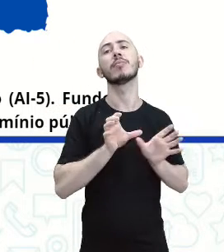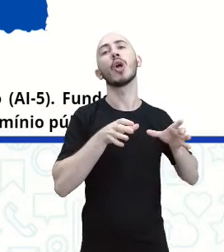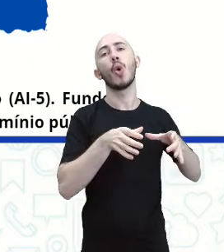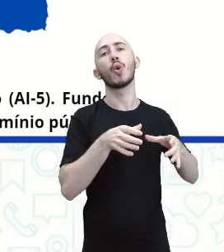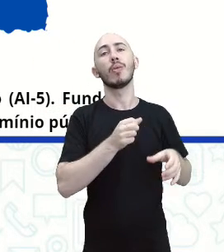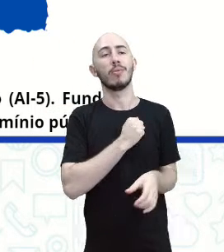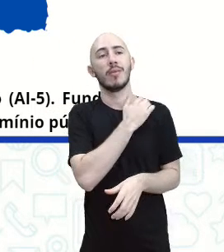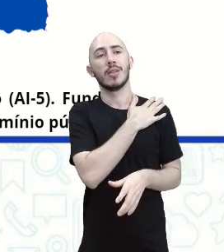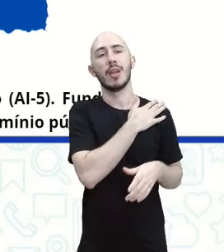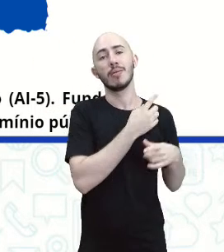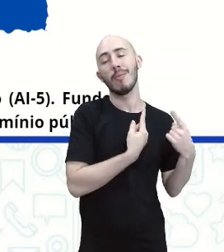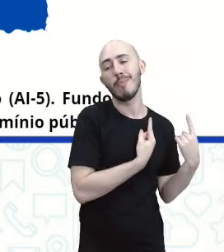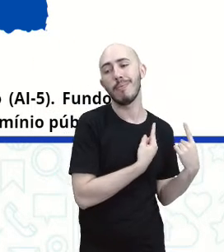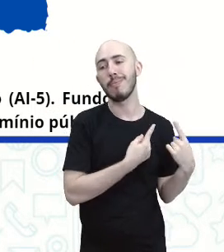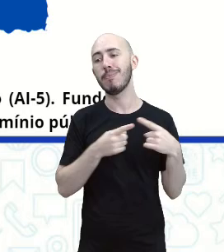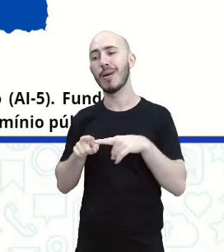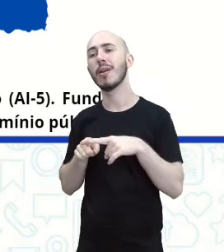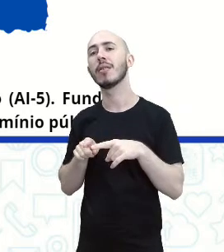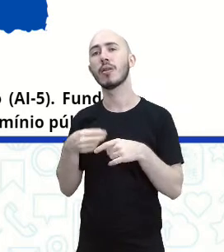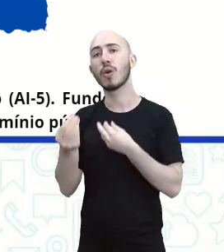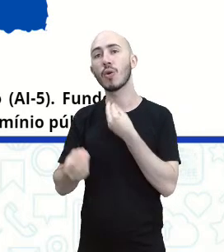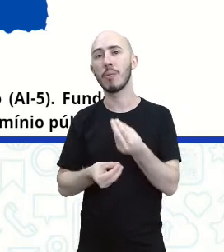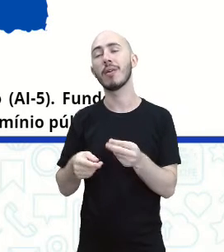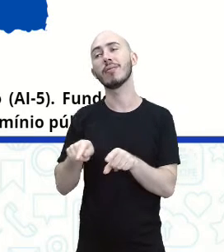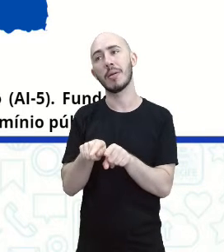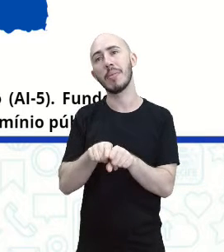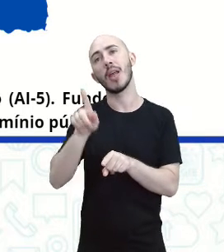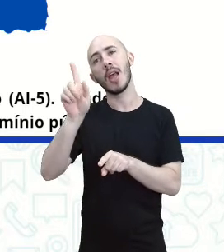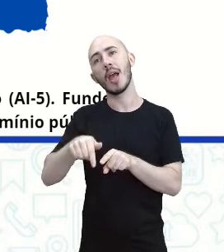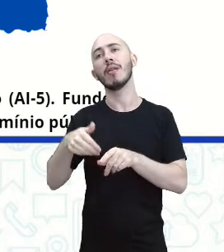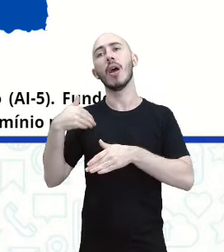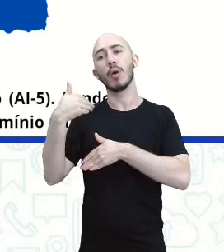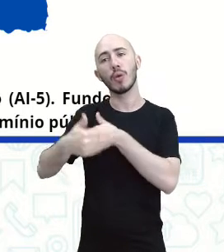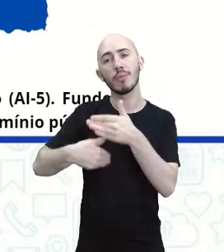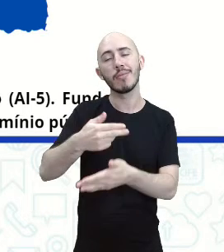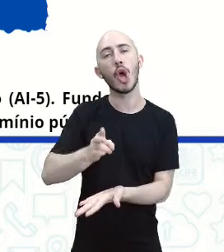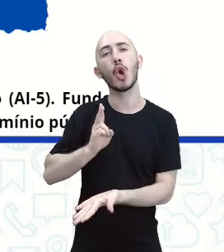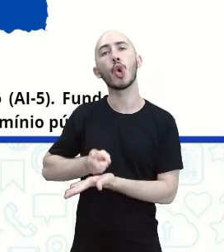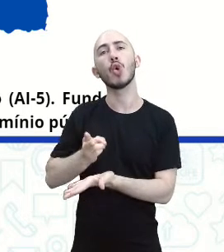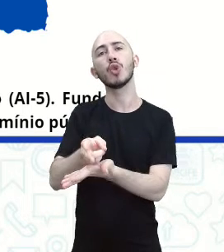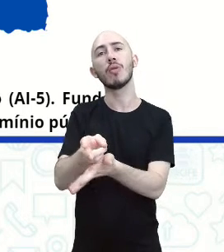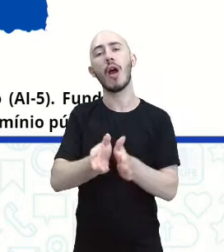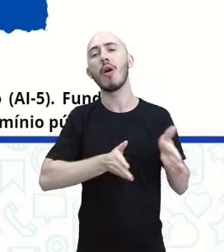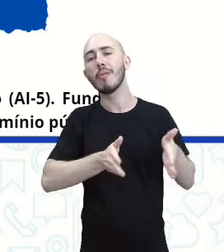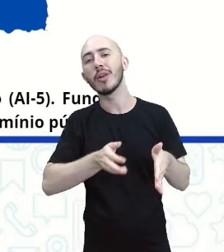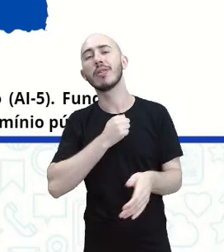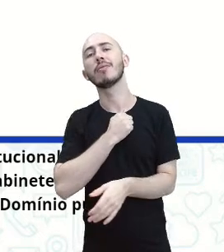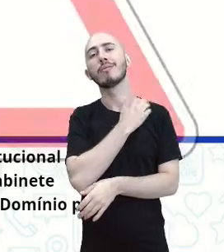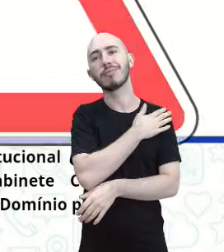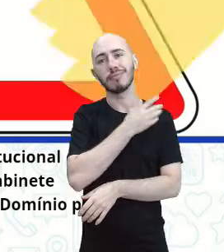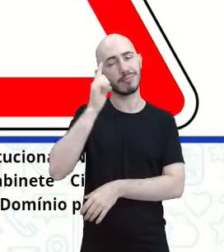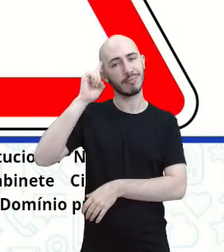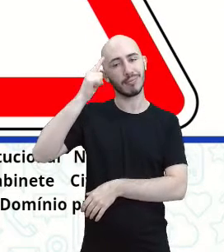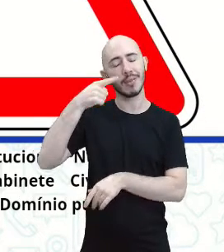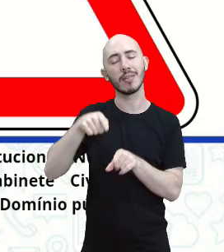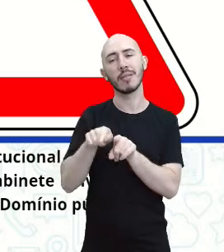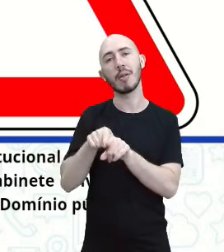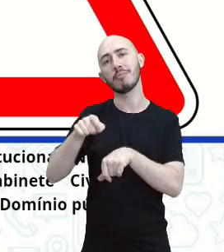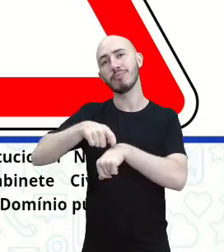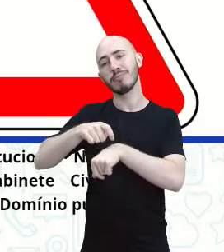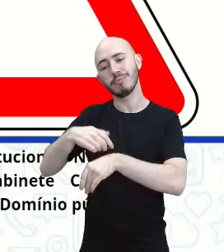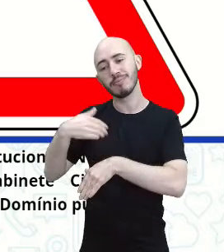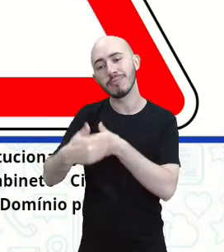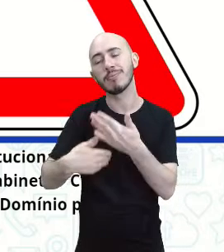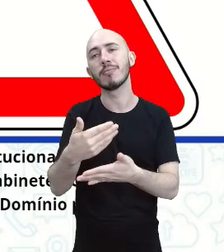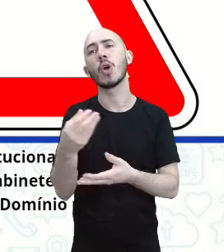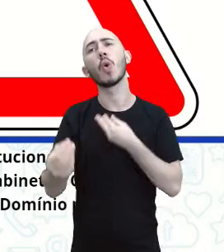próximo passo que a ditadura, né, o regime ditatorial, estava realizando naquele momento, tá certo? Então, ó, o que